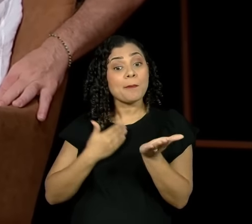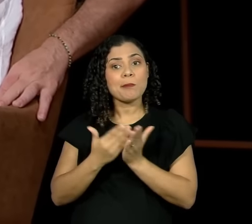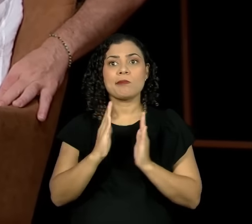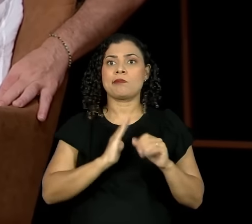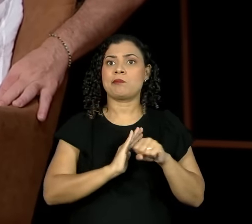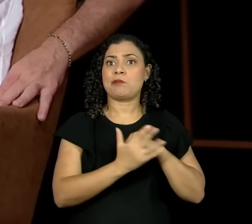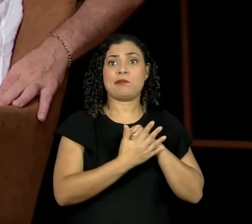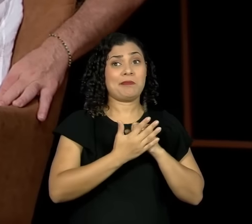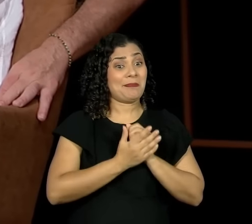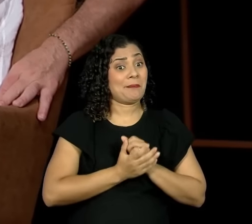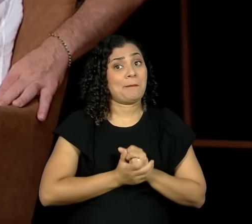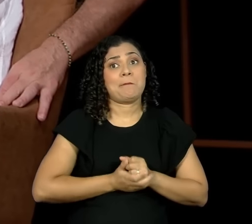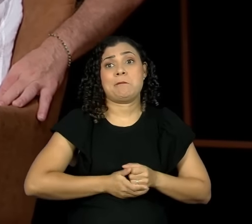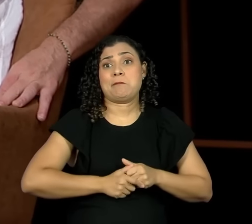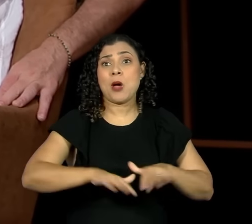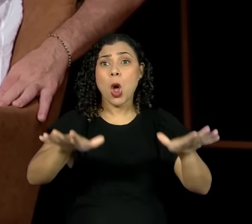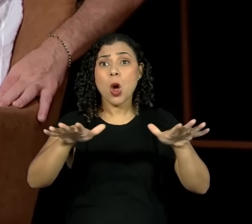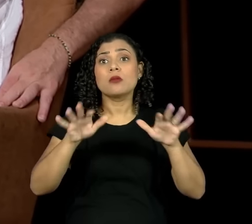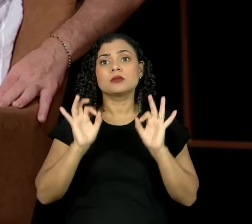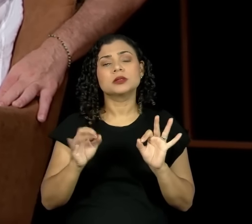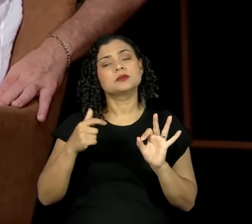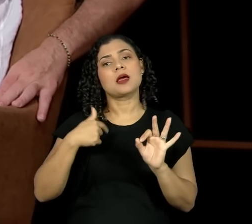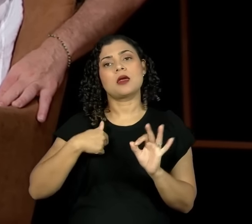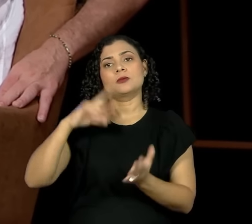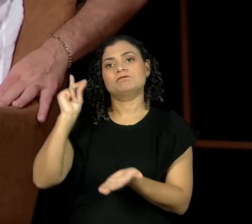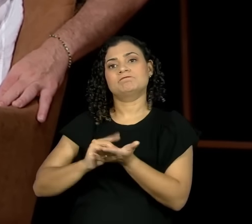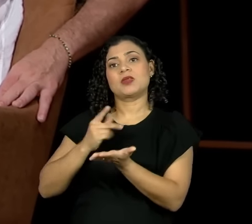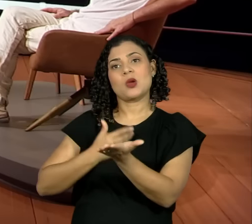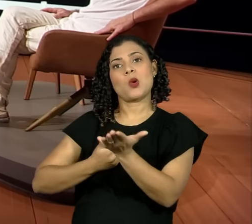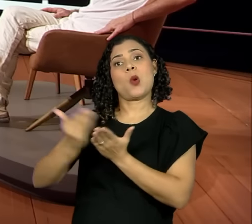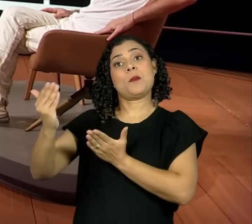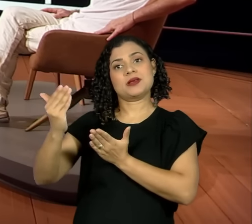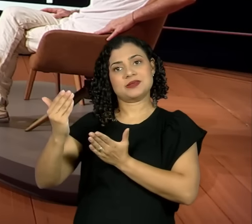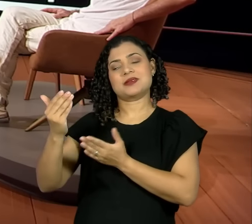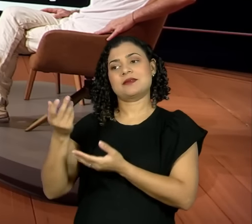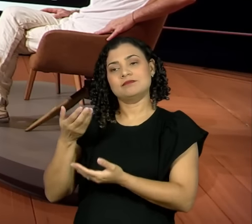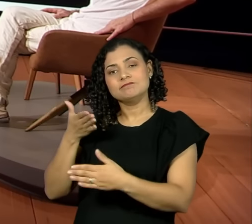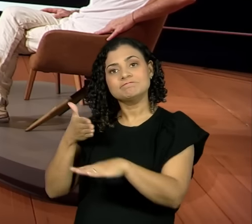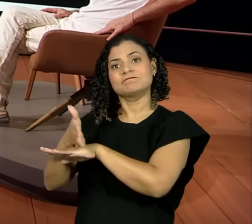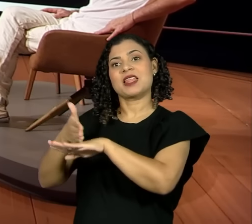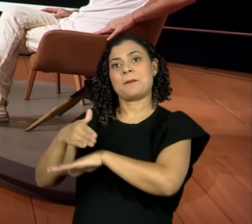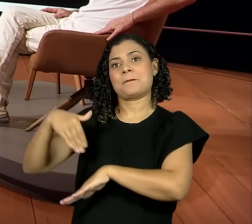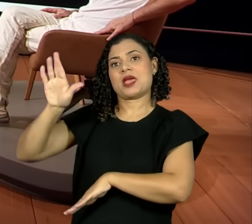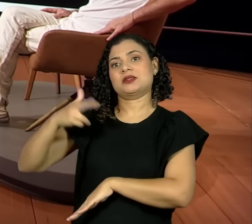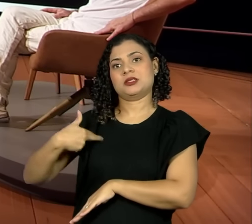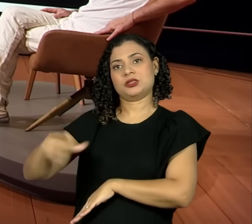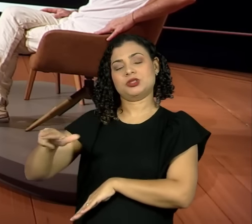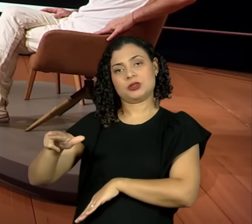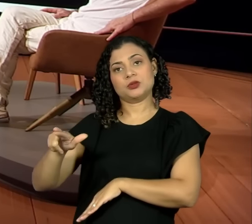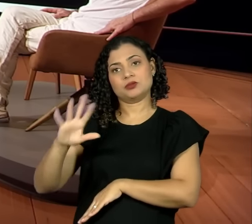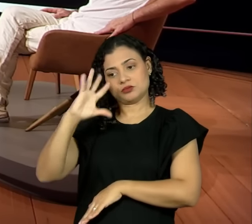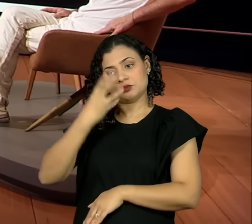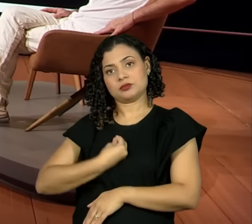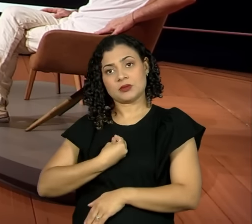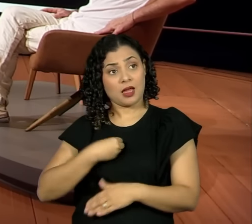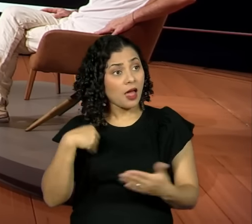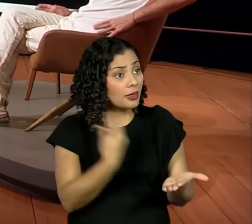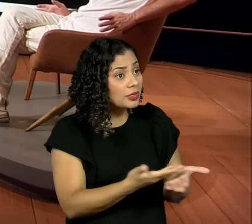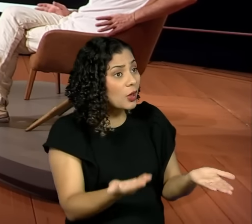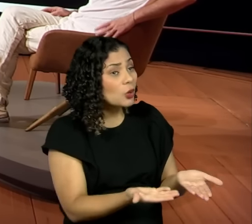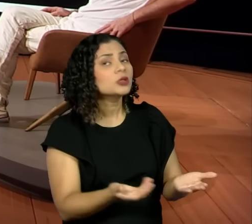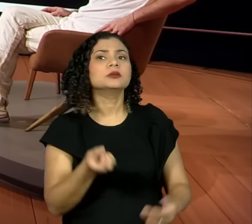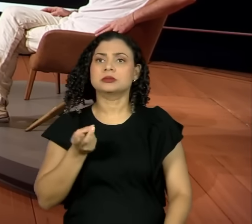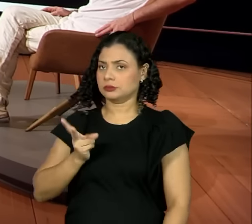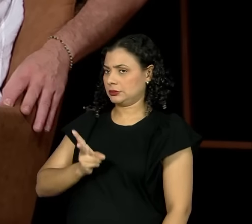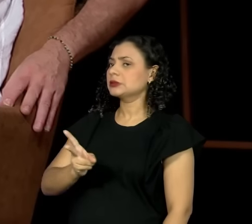eu eu aí eu tive meu processo de iniciação e continua